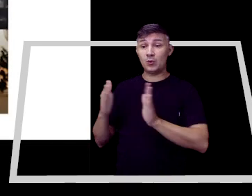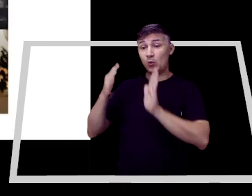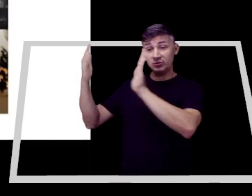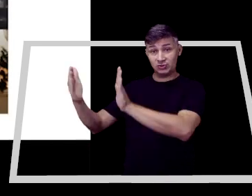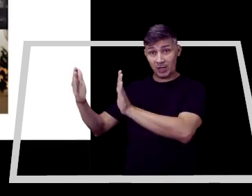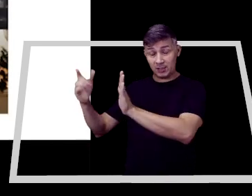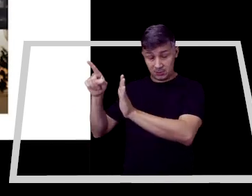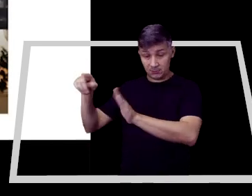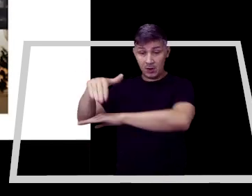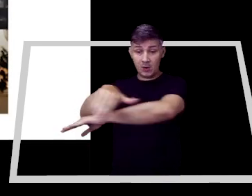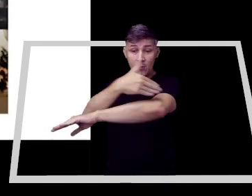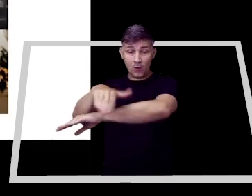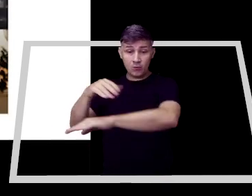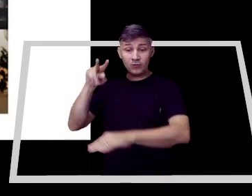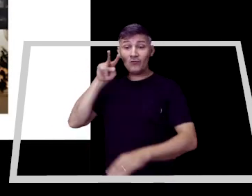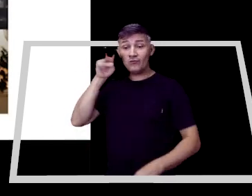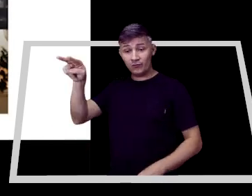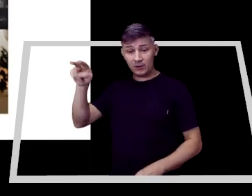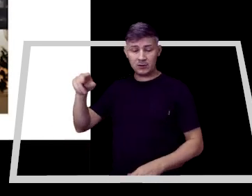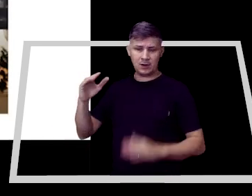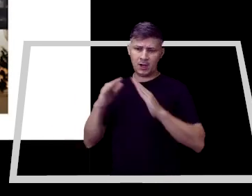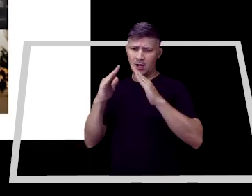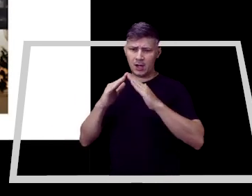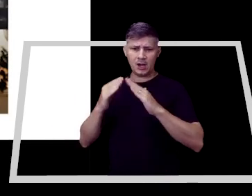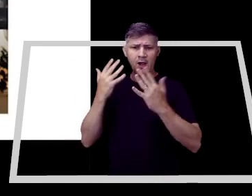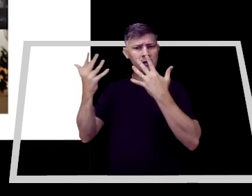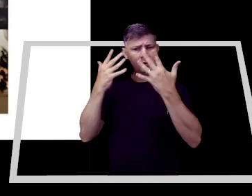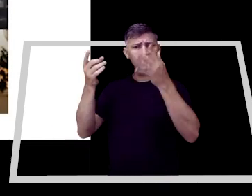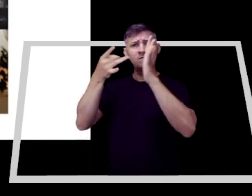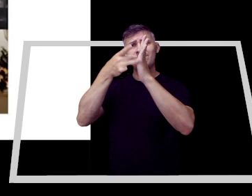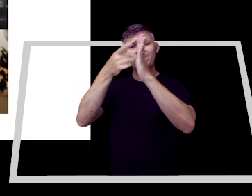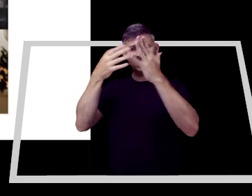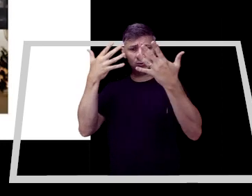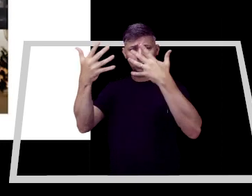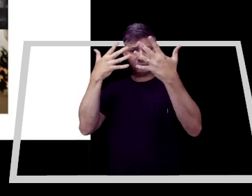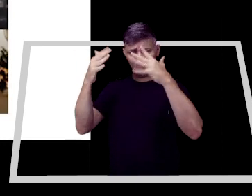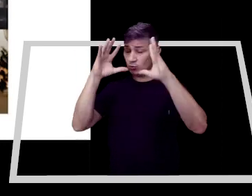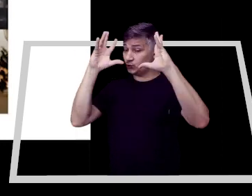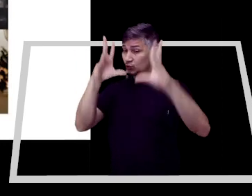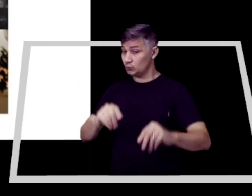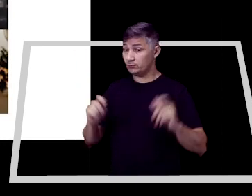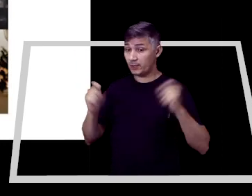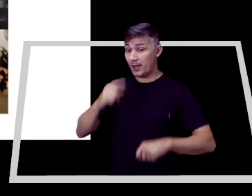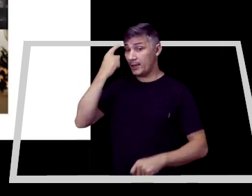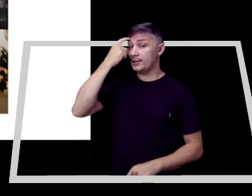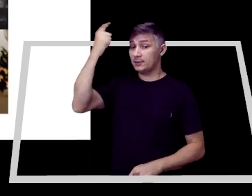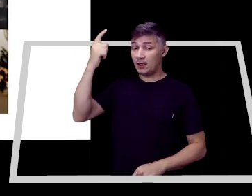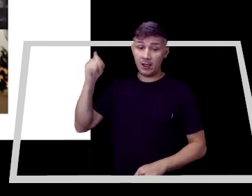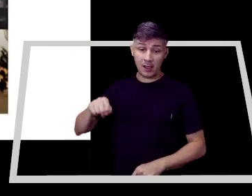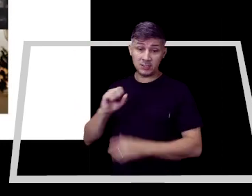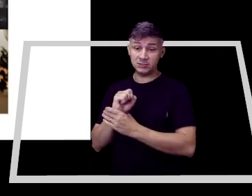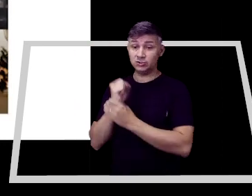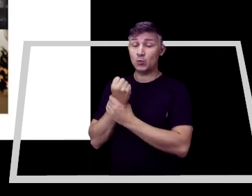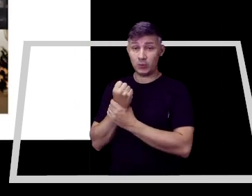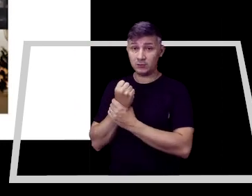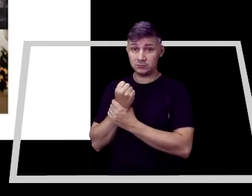vista da rua. A casa é inteiramente transparente para a rua, então, essa ideia também de segurança,